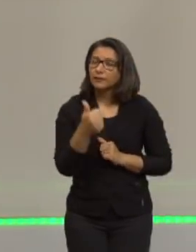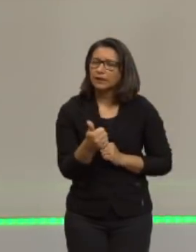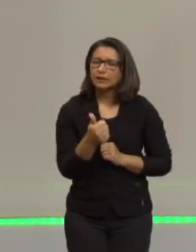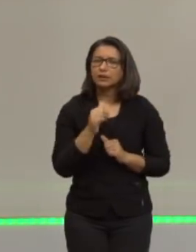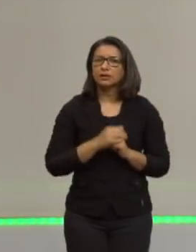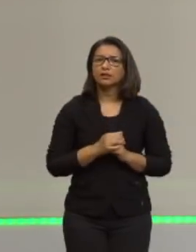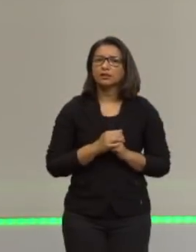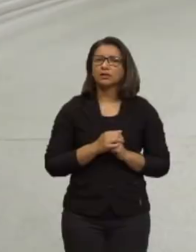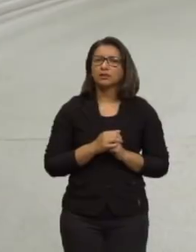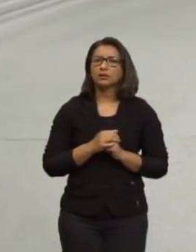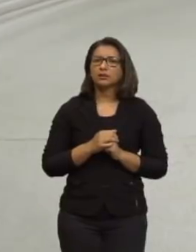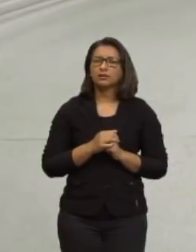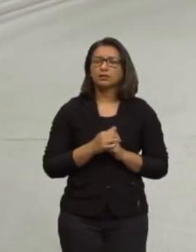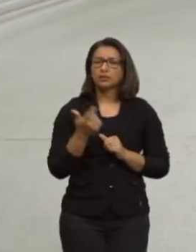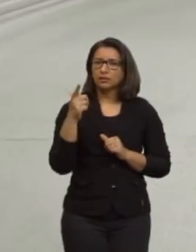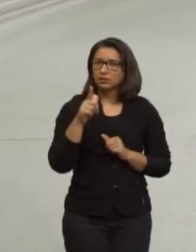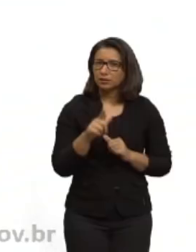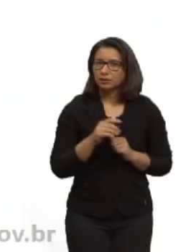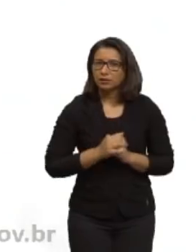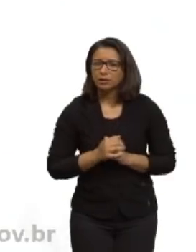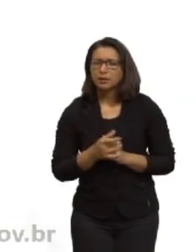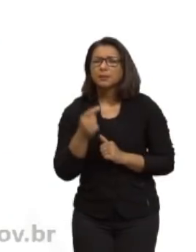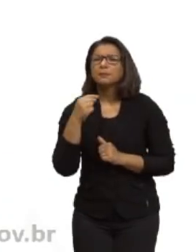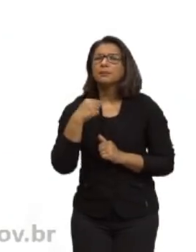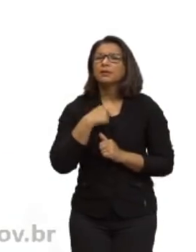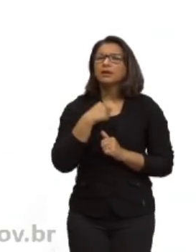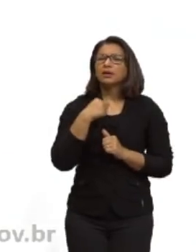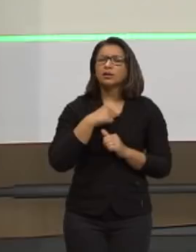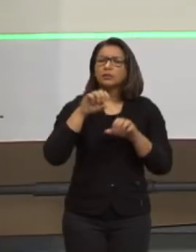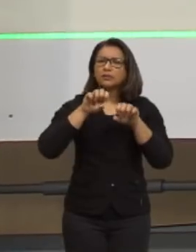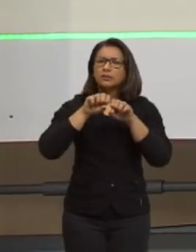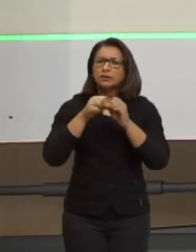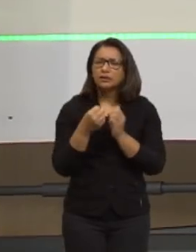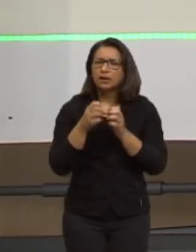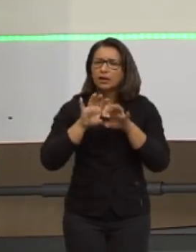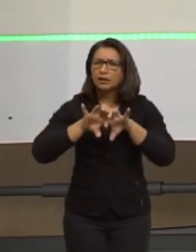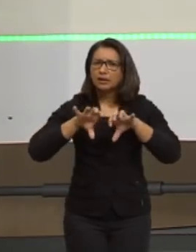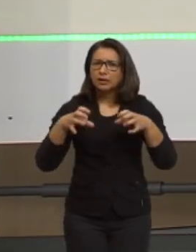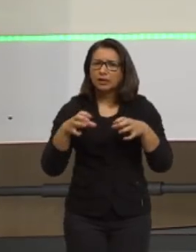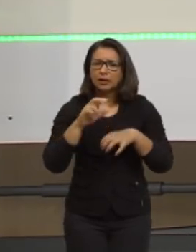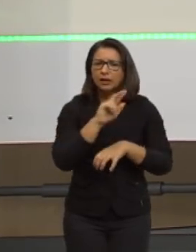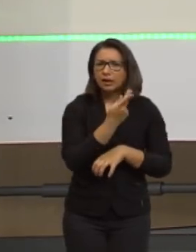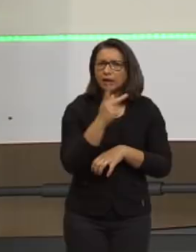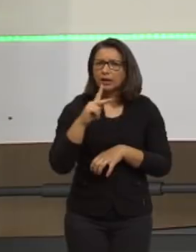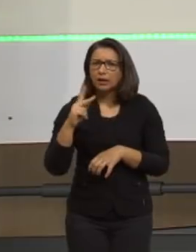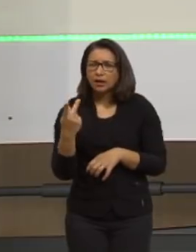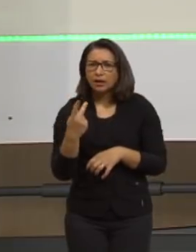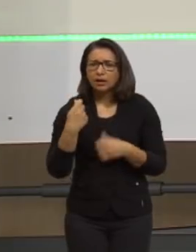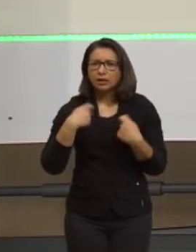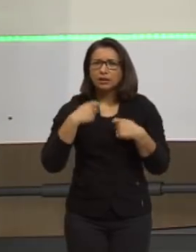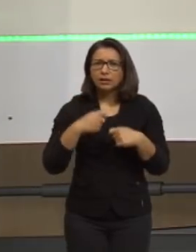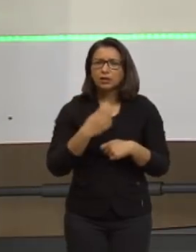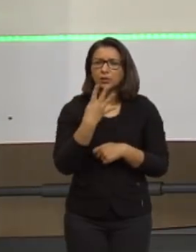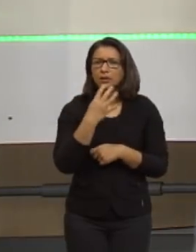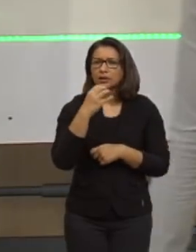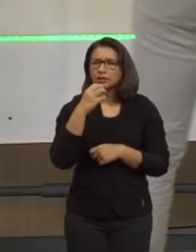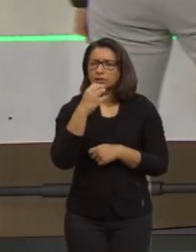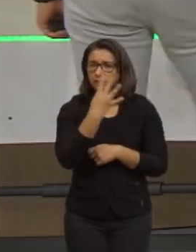então vamos lá aqui para eu quebrar uma ligação hh eu preciso dar